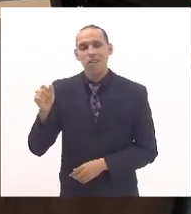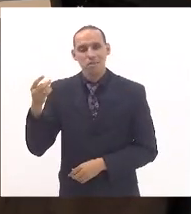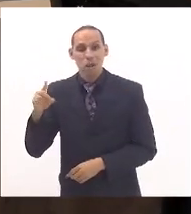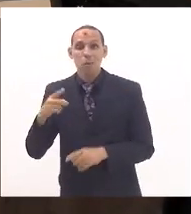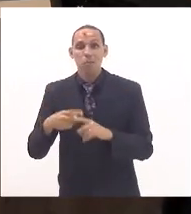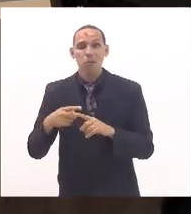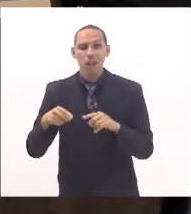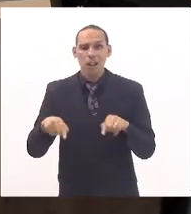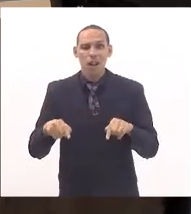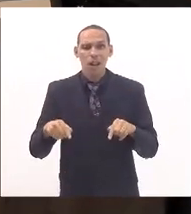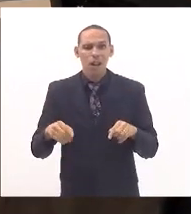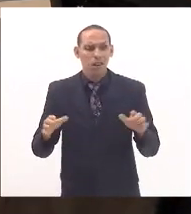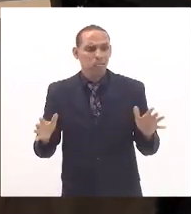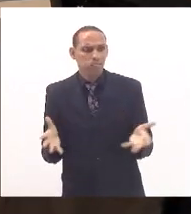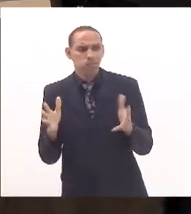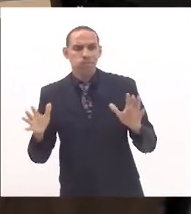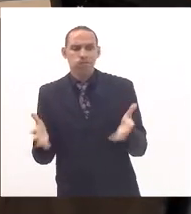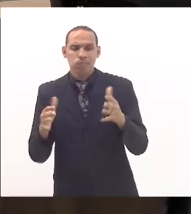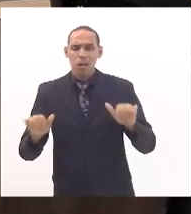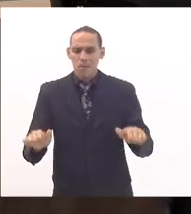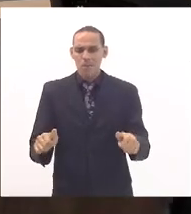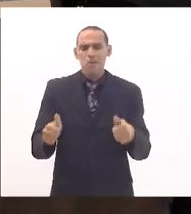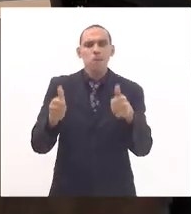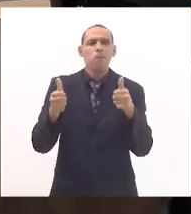pulsar, né,